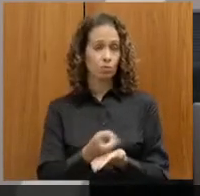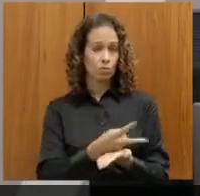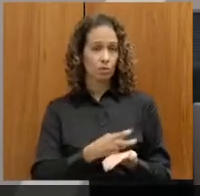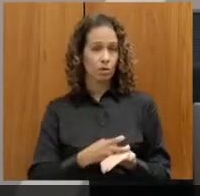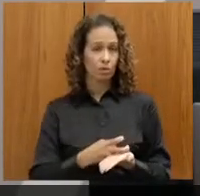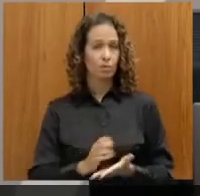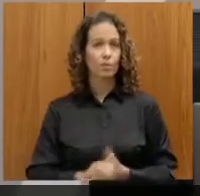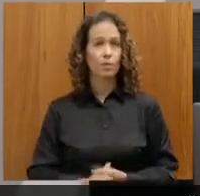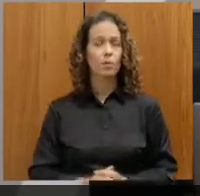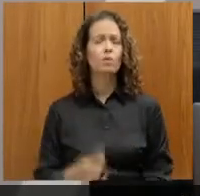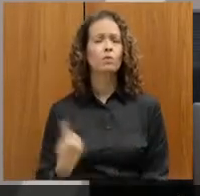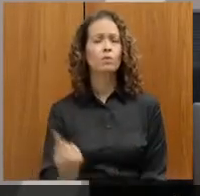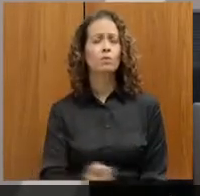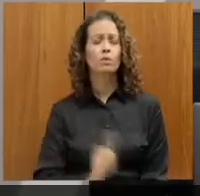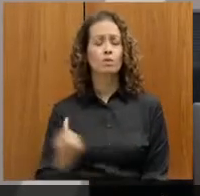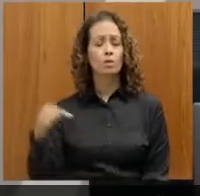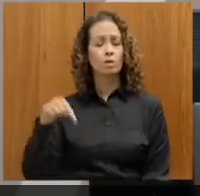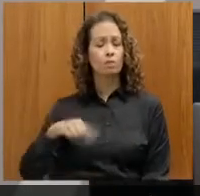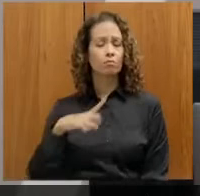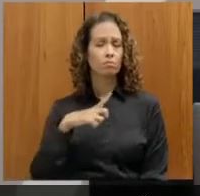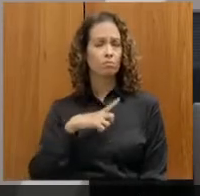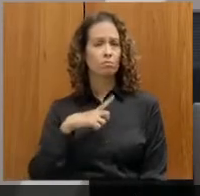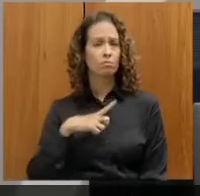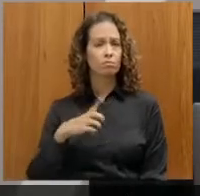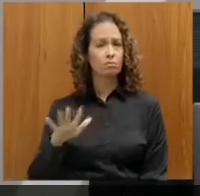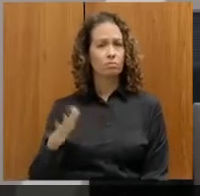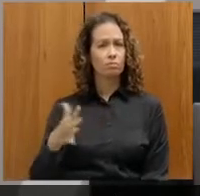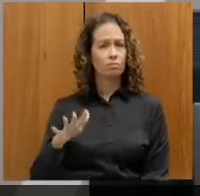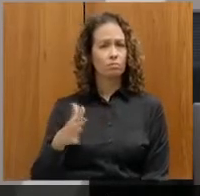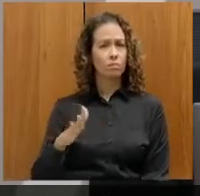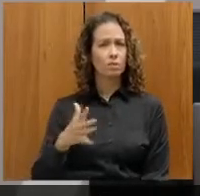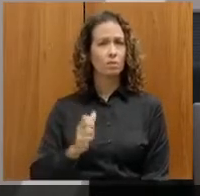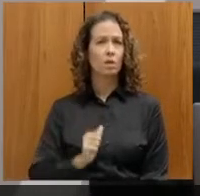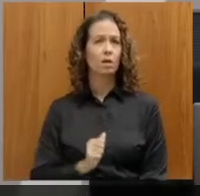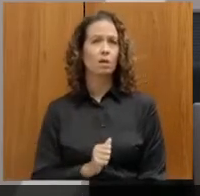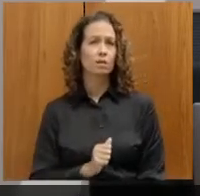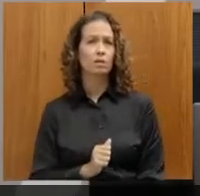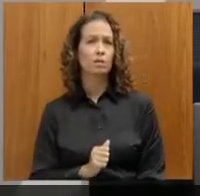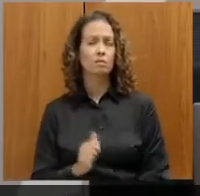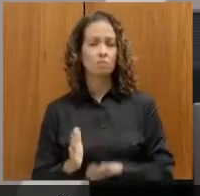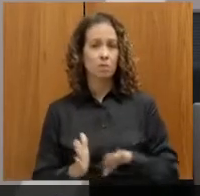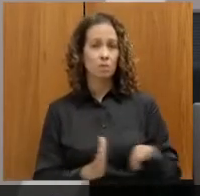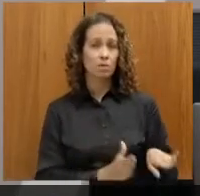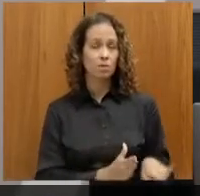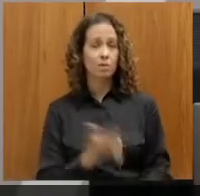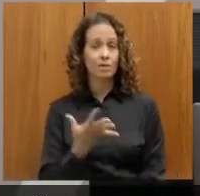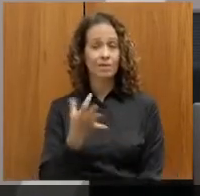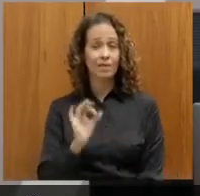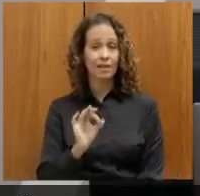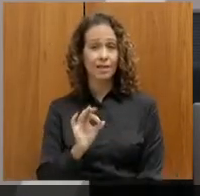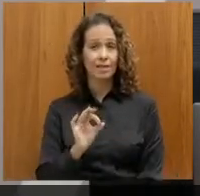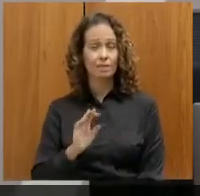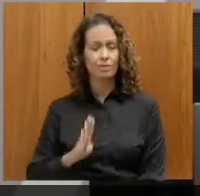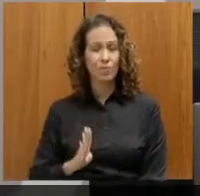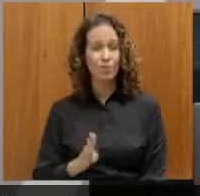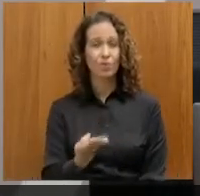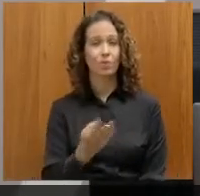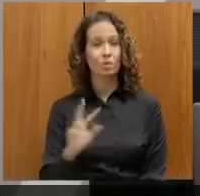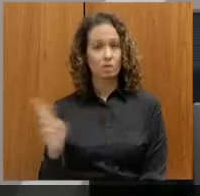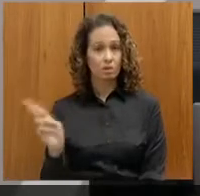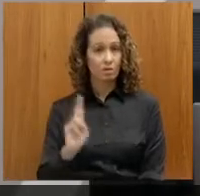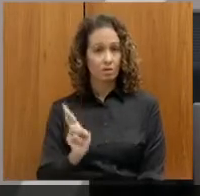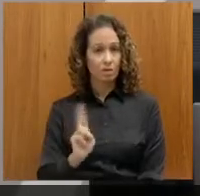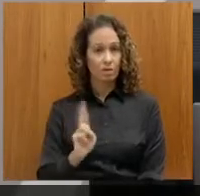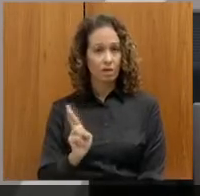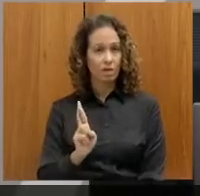e nós temos aproximadamente uma renúncia de dez bilhões de reais